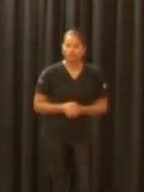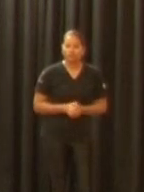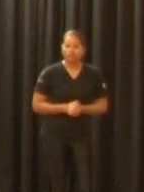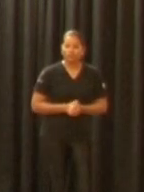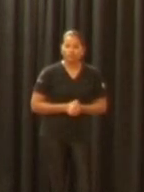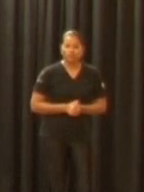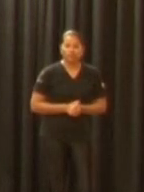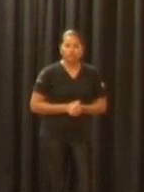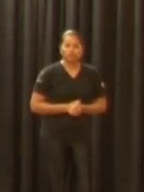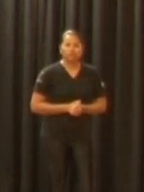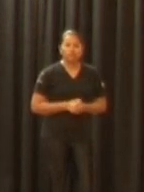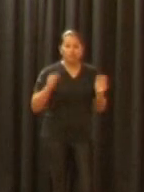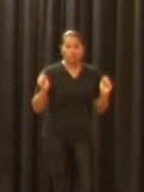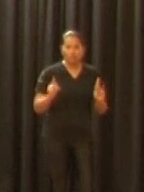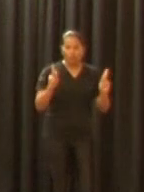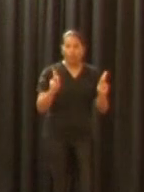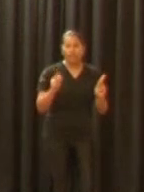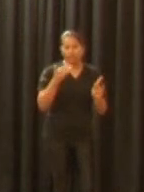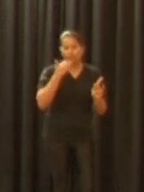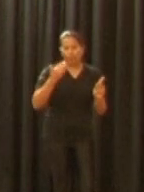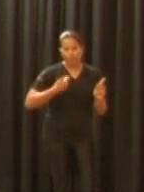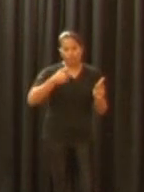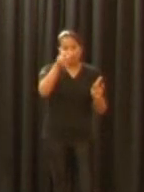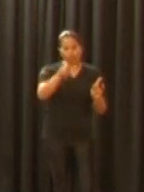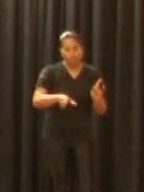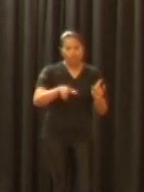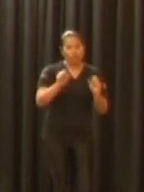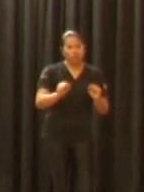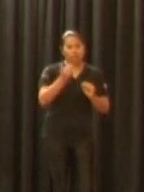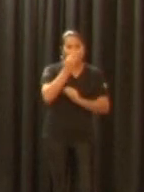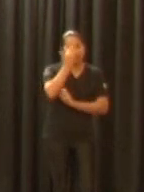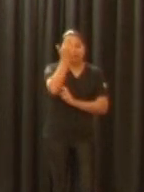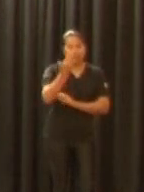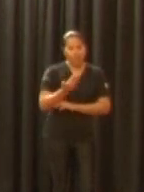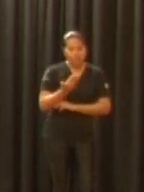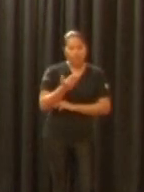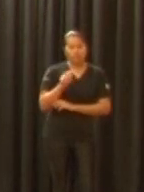microfone na frente da boca, né, para ela poder visualizar.